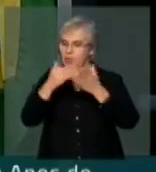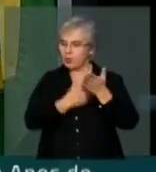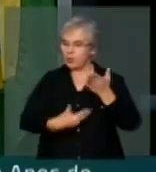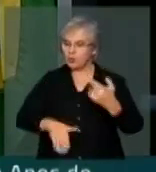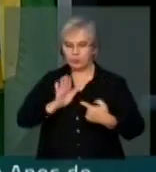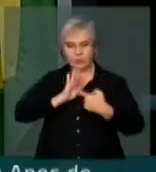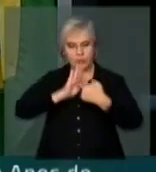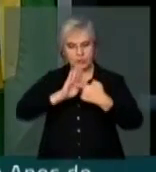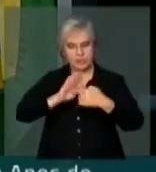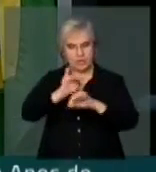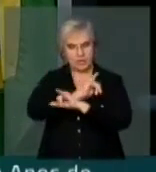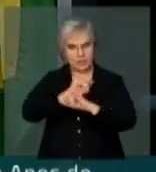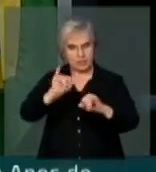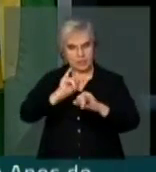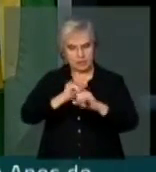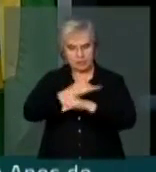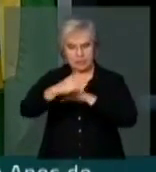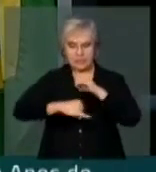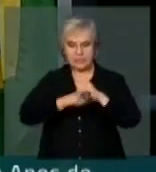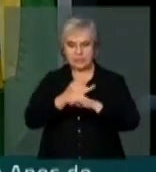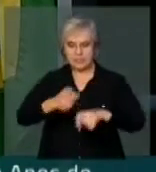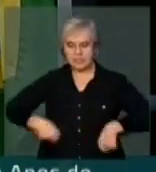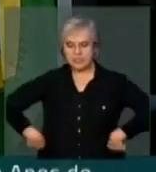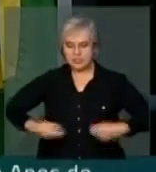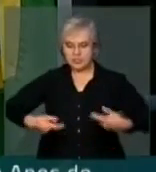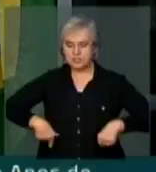seus gastos na internet, a Lei